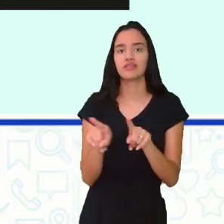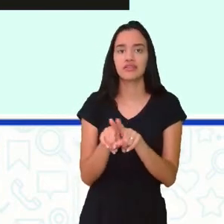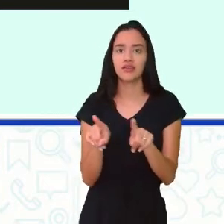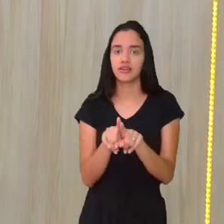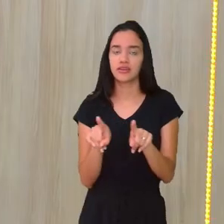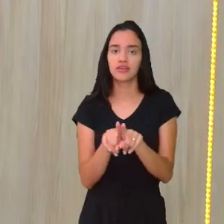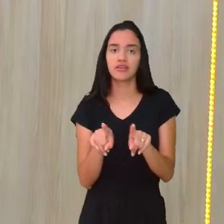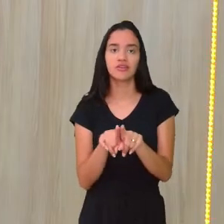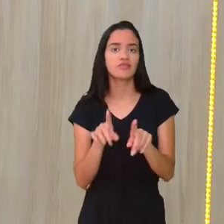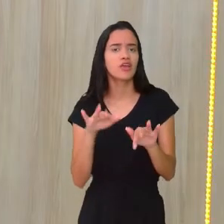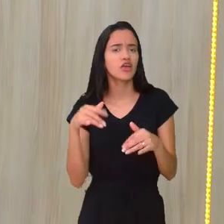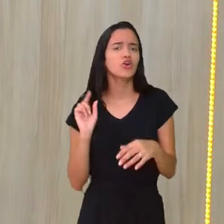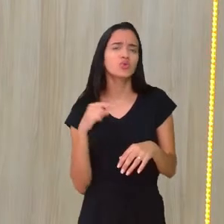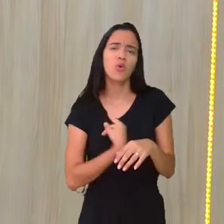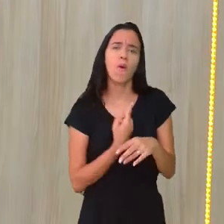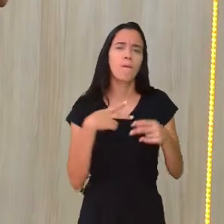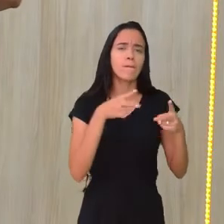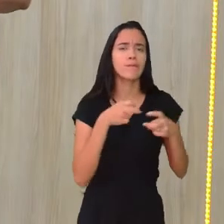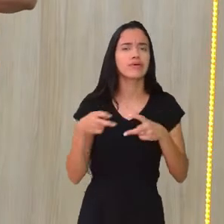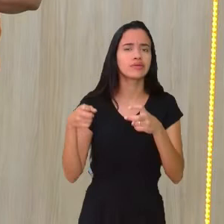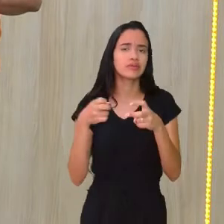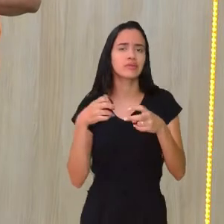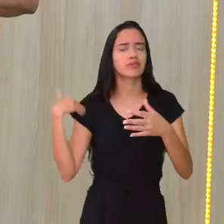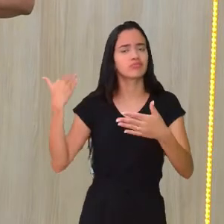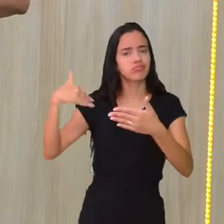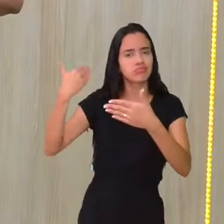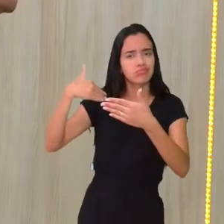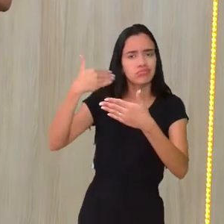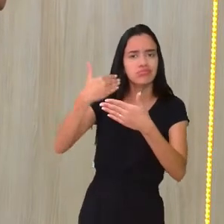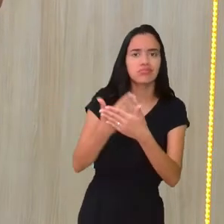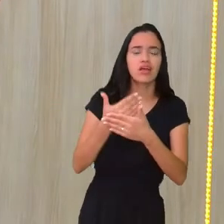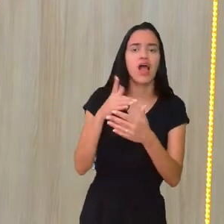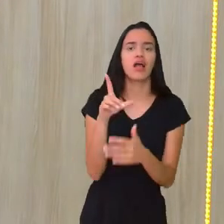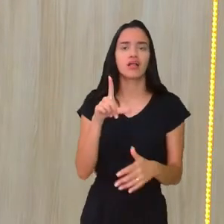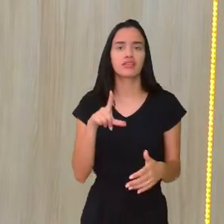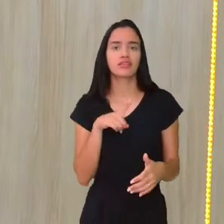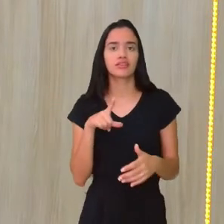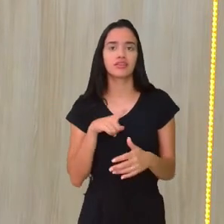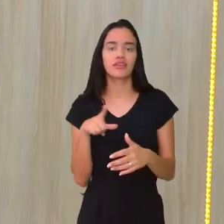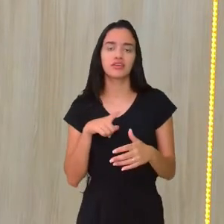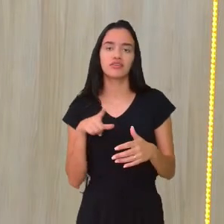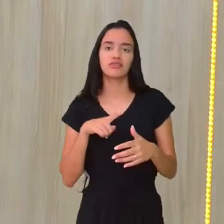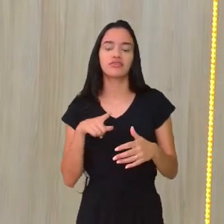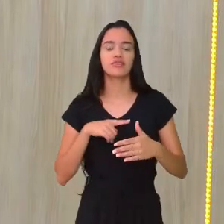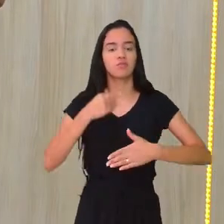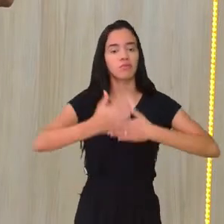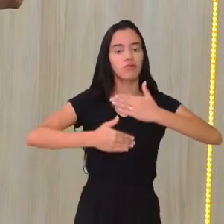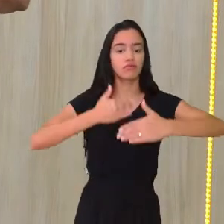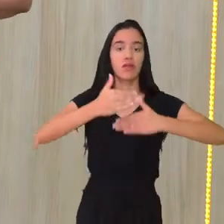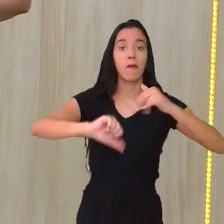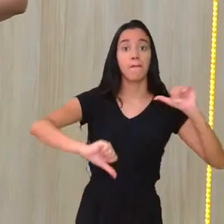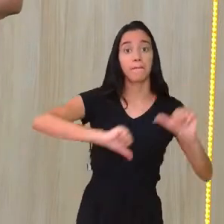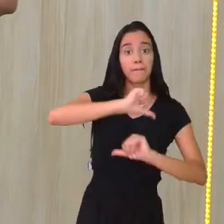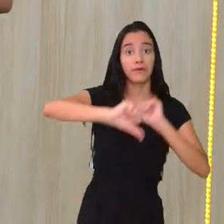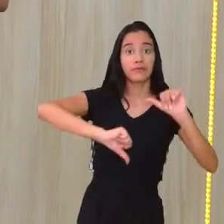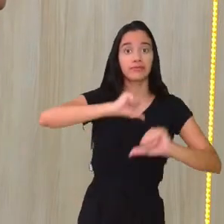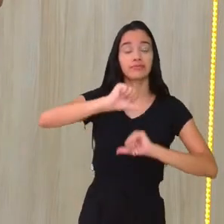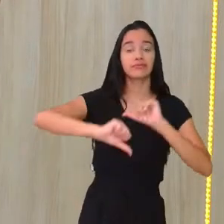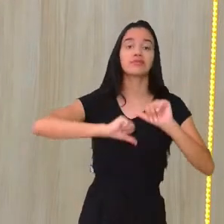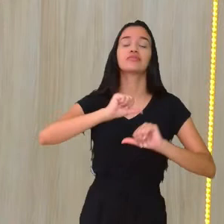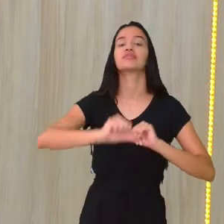contornos, não é? Então, nós percebemos que com o passar do tempo, não é, houve esse progresso, foram mudando, não é?